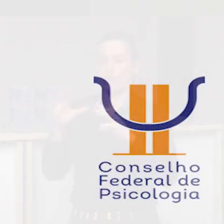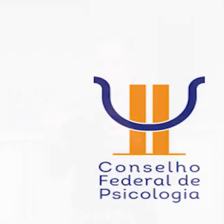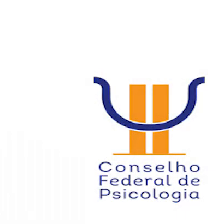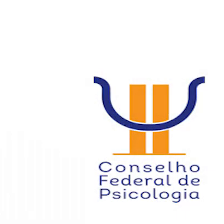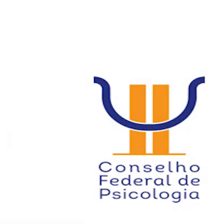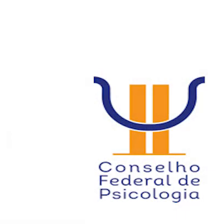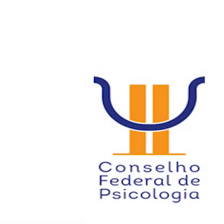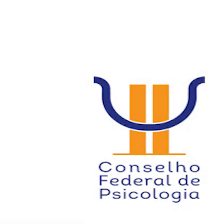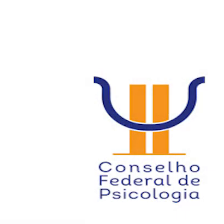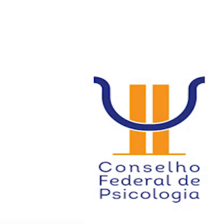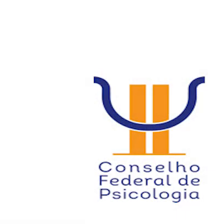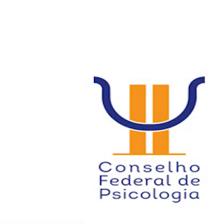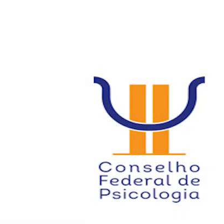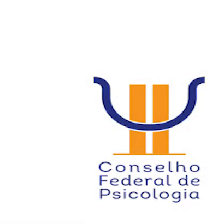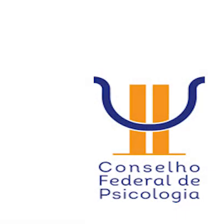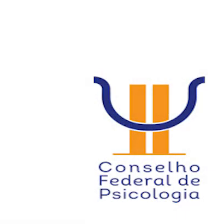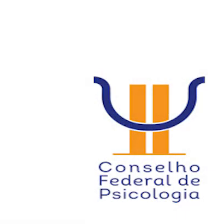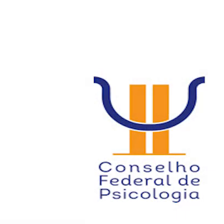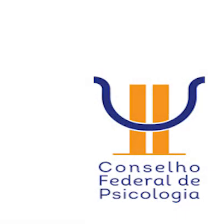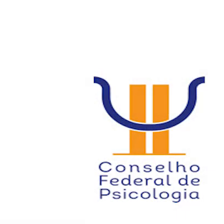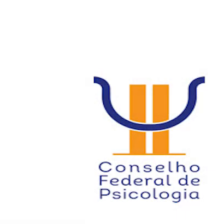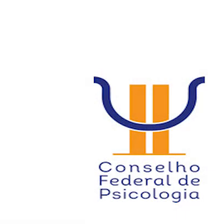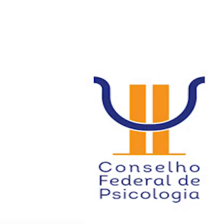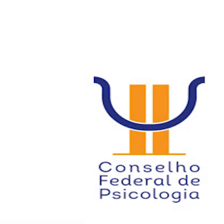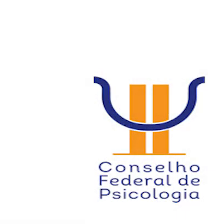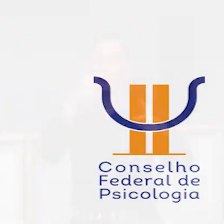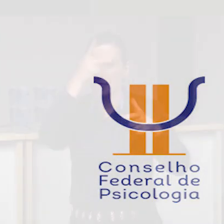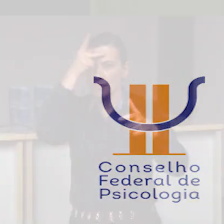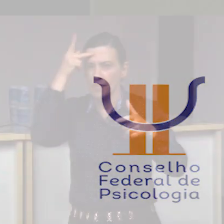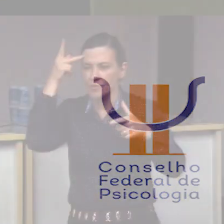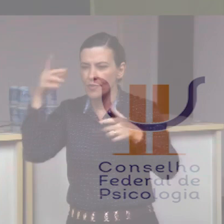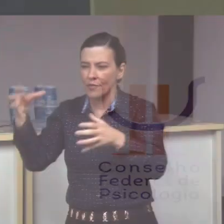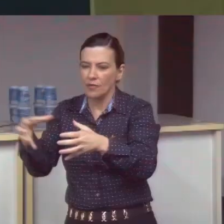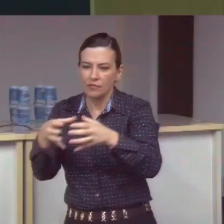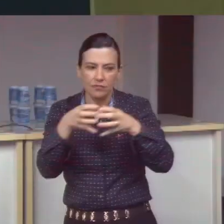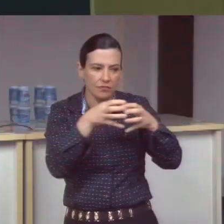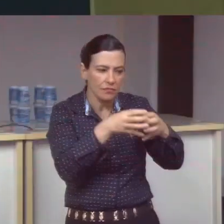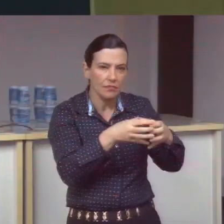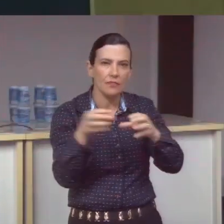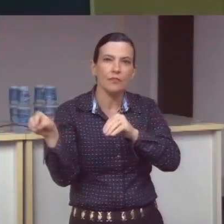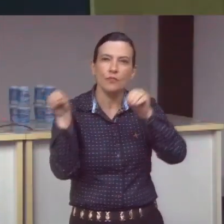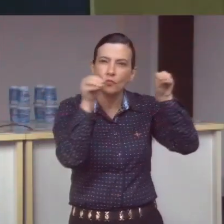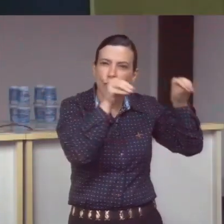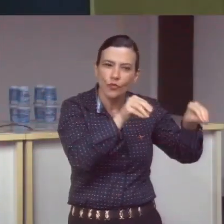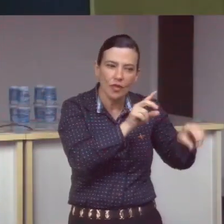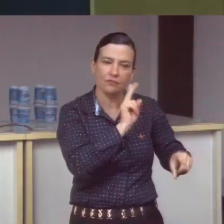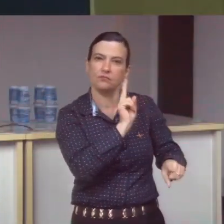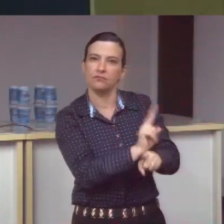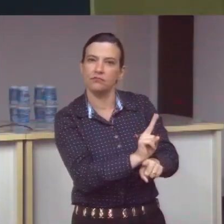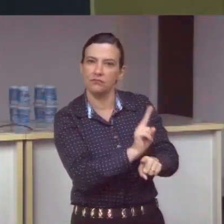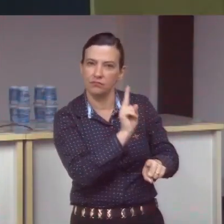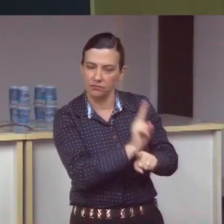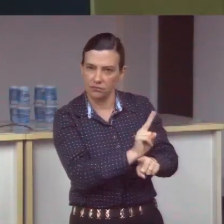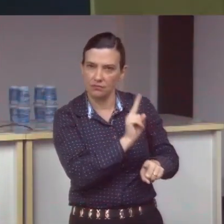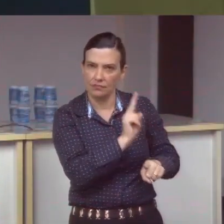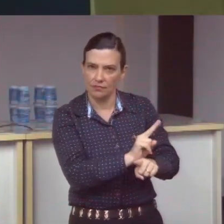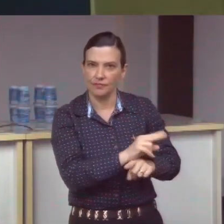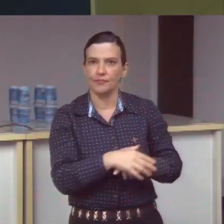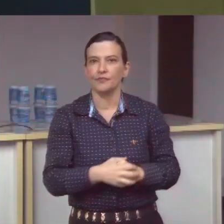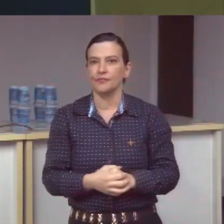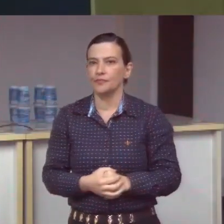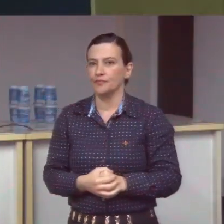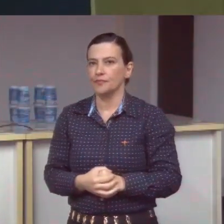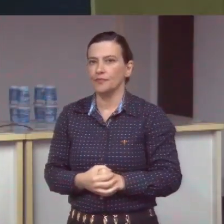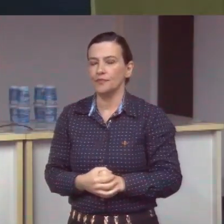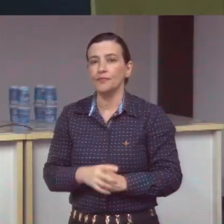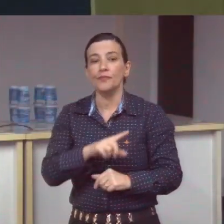Os abrigos temporários é uma questão delicadíssima, a gente já estava vendo isso, não é? Os abrigos a gente entende como